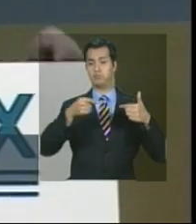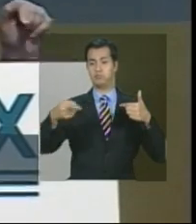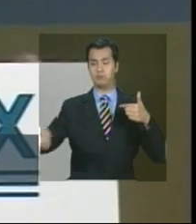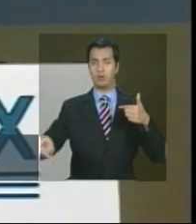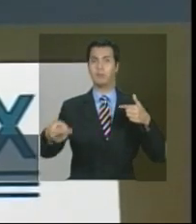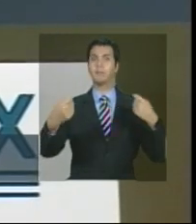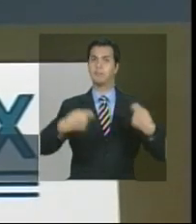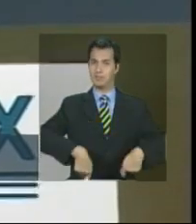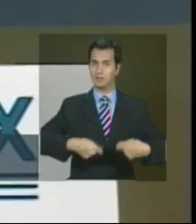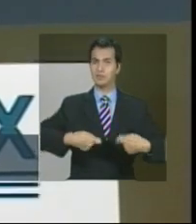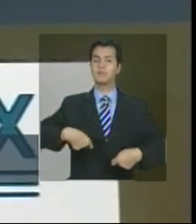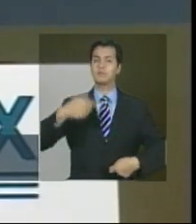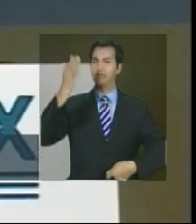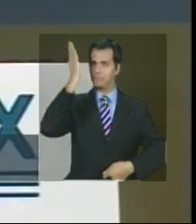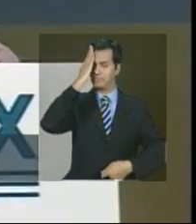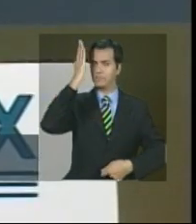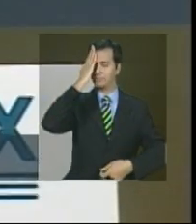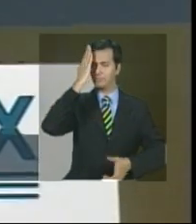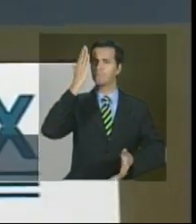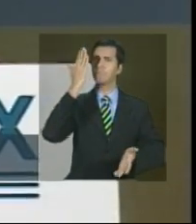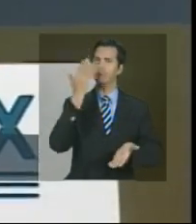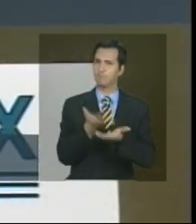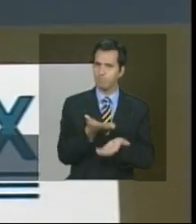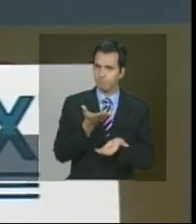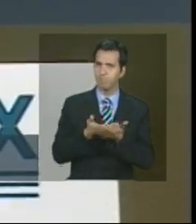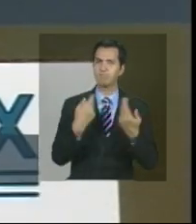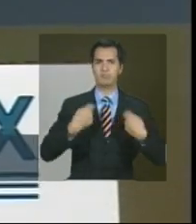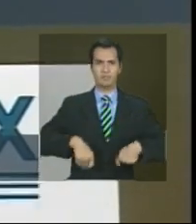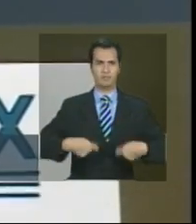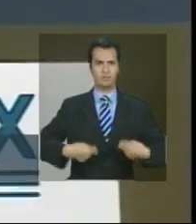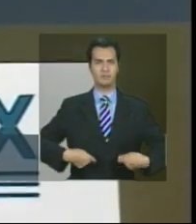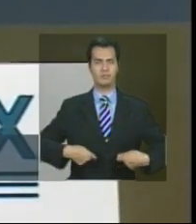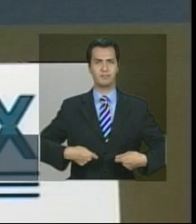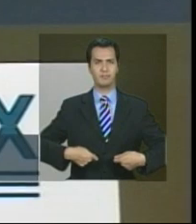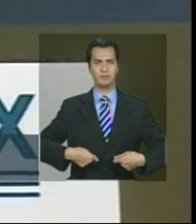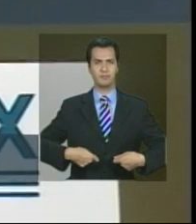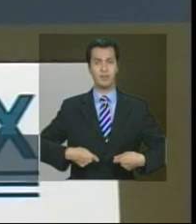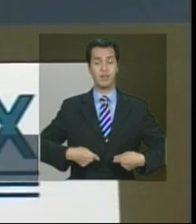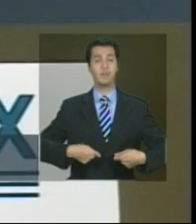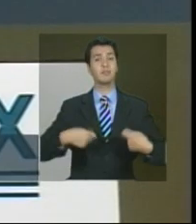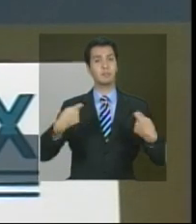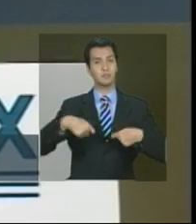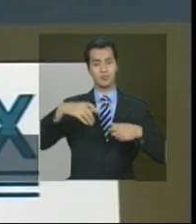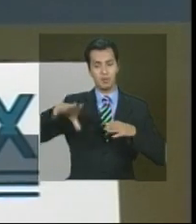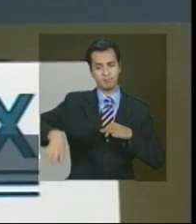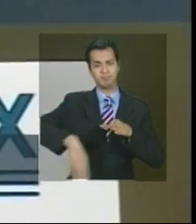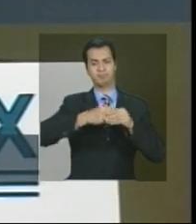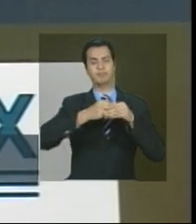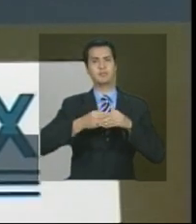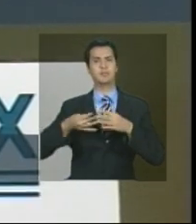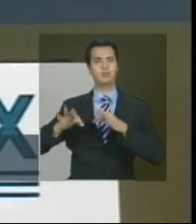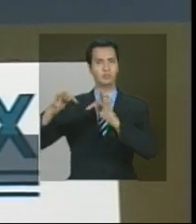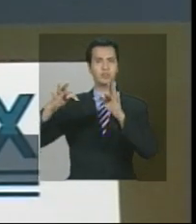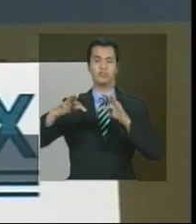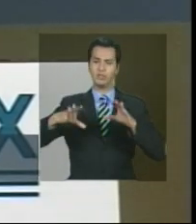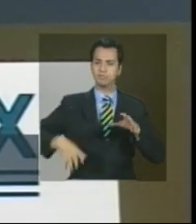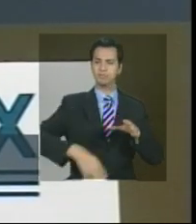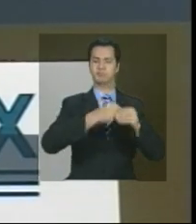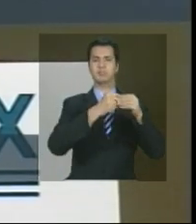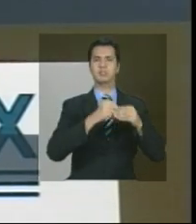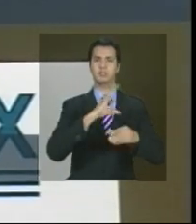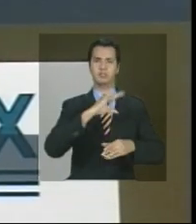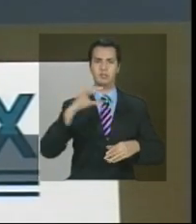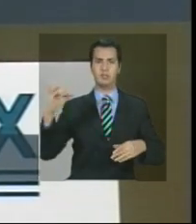ciência, tecnologia, sem inovar e transformar a nossa área industrial, os